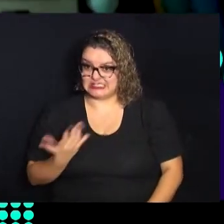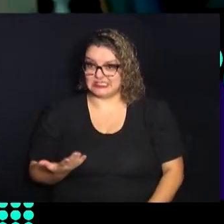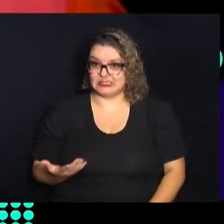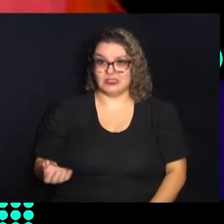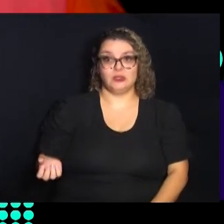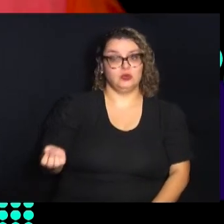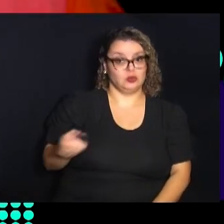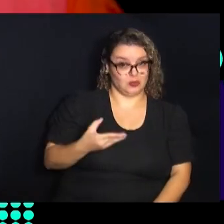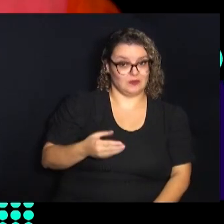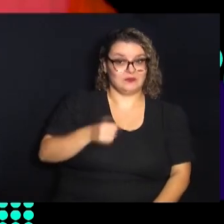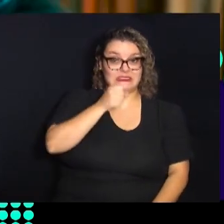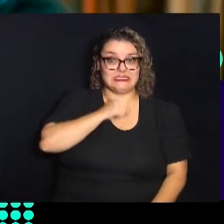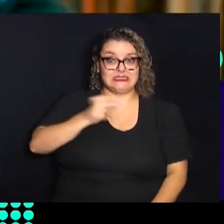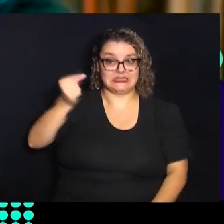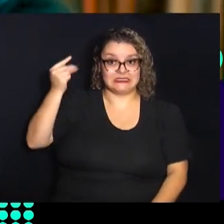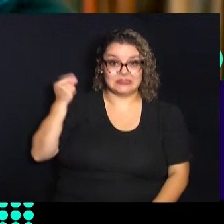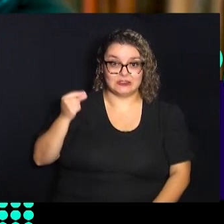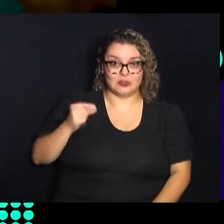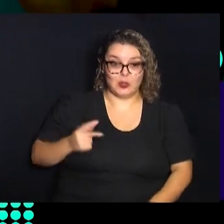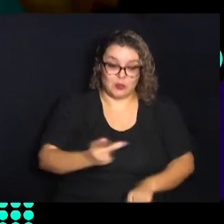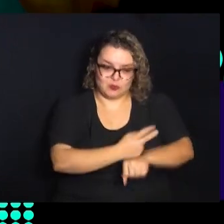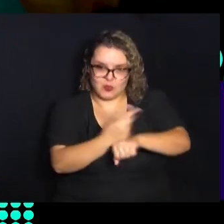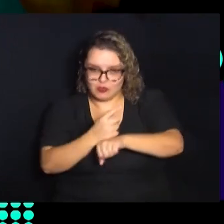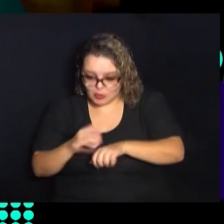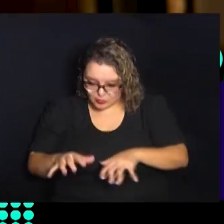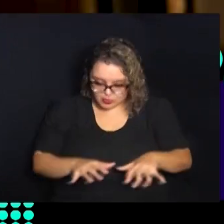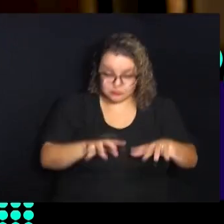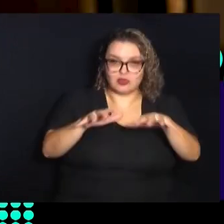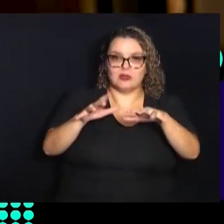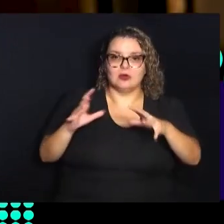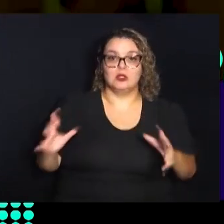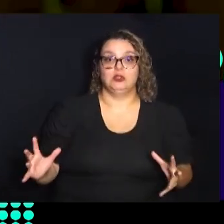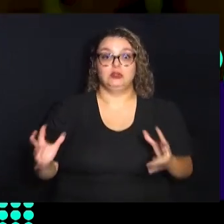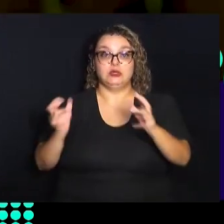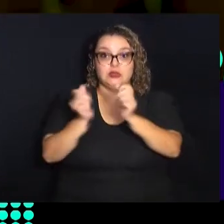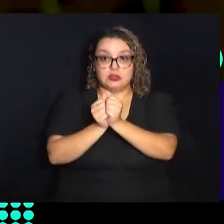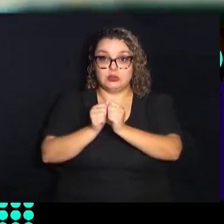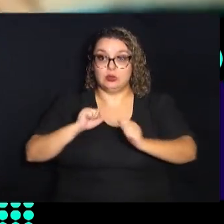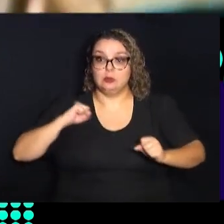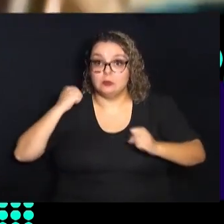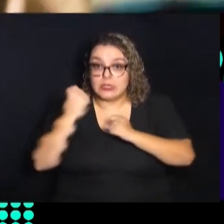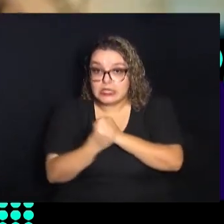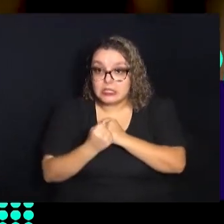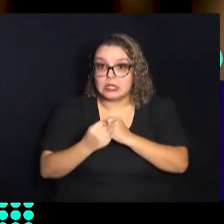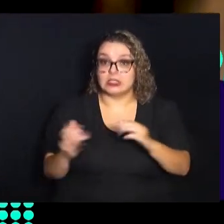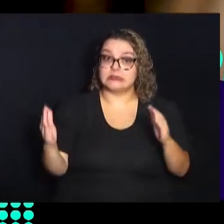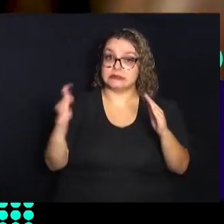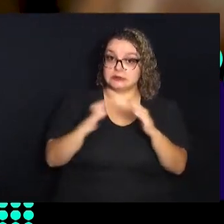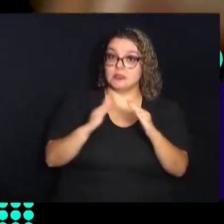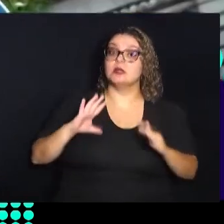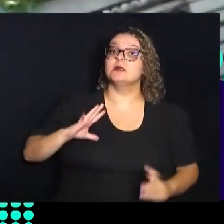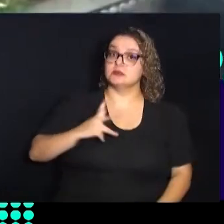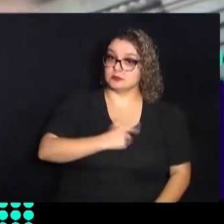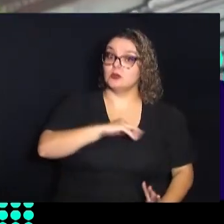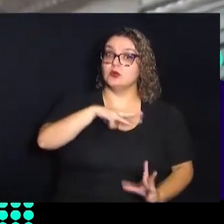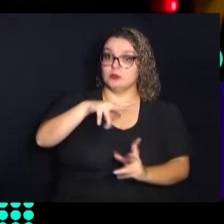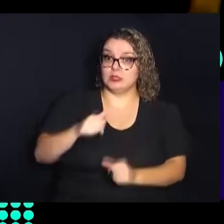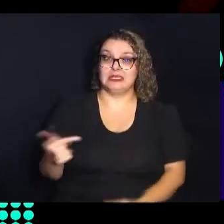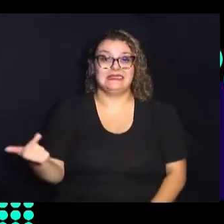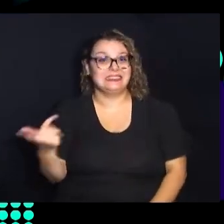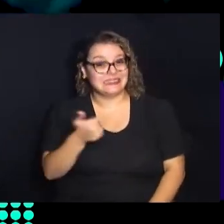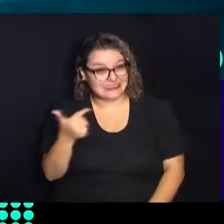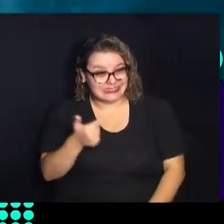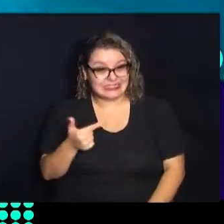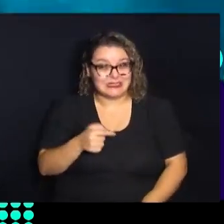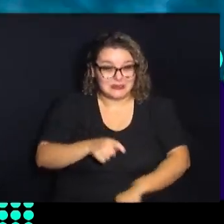maligna. Novos e antigos caça-fantasmas precisam se unir para proteger seu lar e salvar o mundo